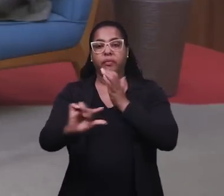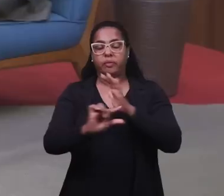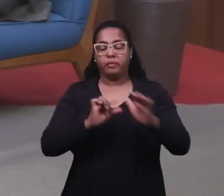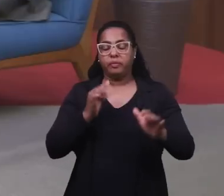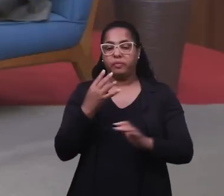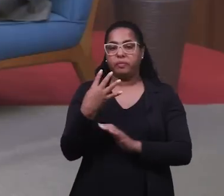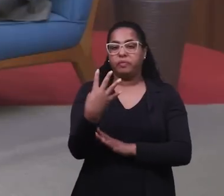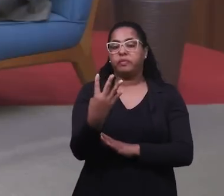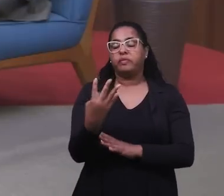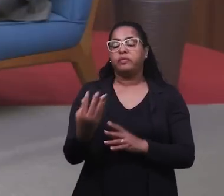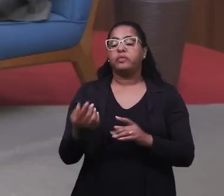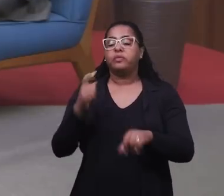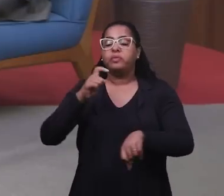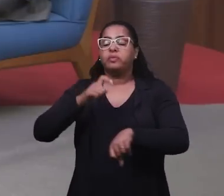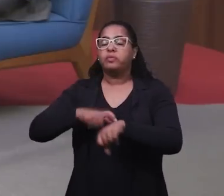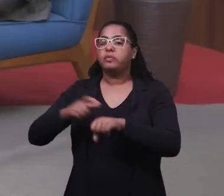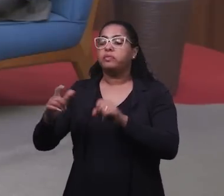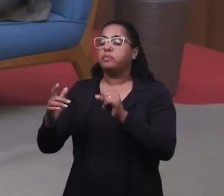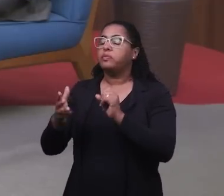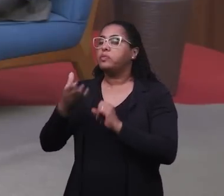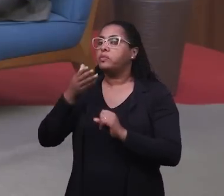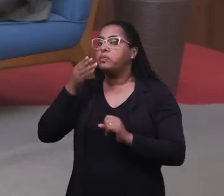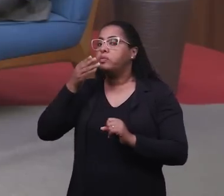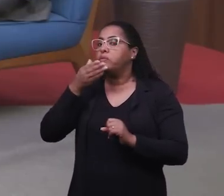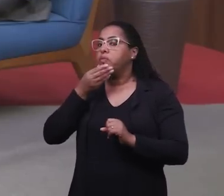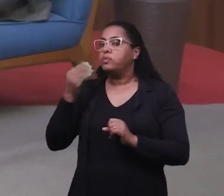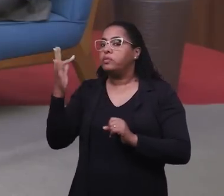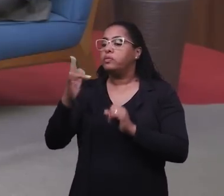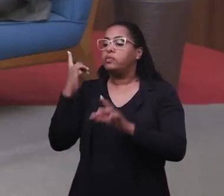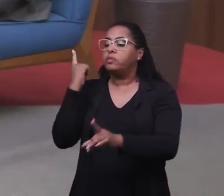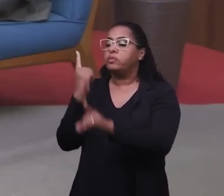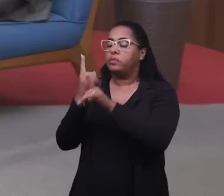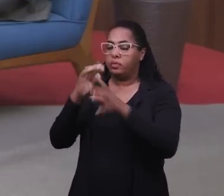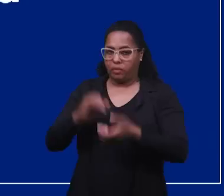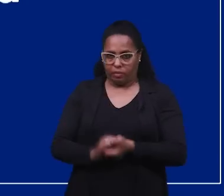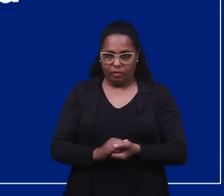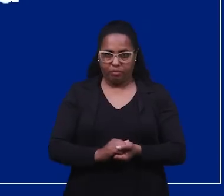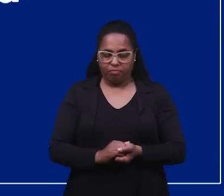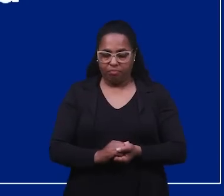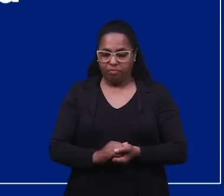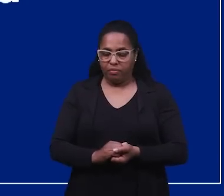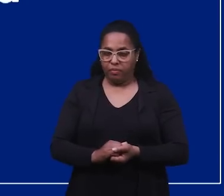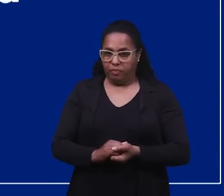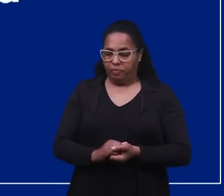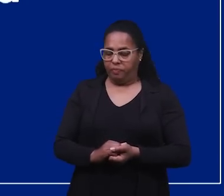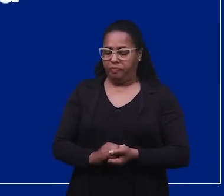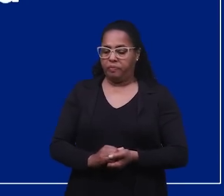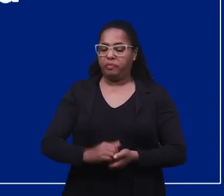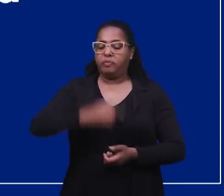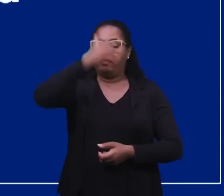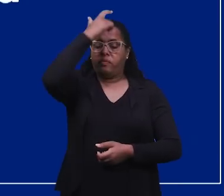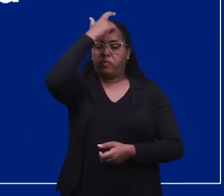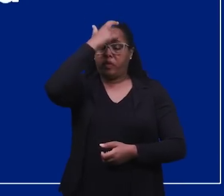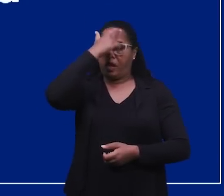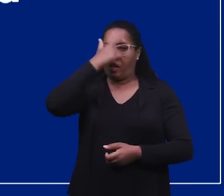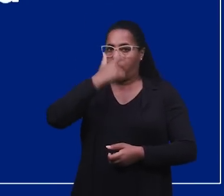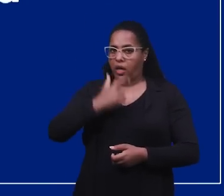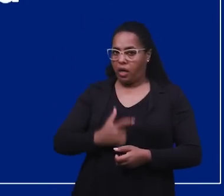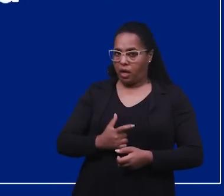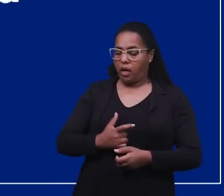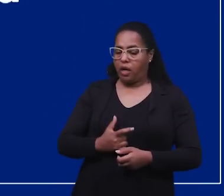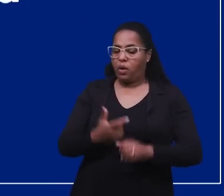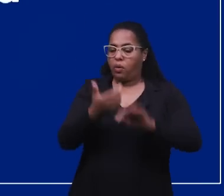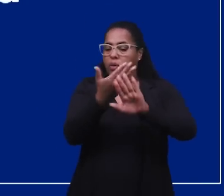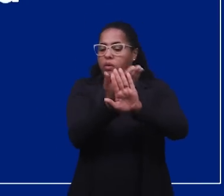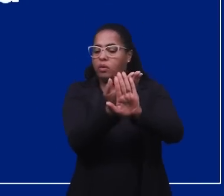ver exatamente o momento em que o noivo é encontrado. Cantares 3:4 diz assim: apartando-me eu um